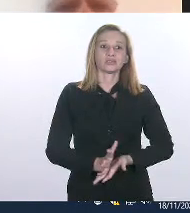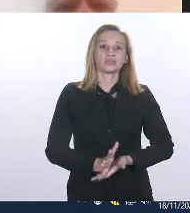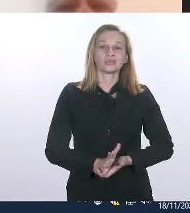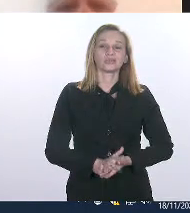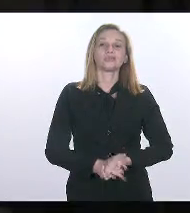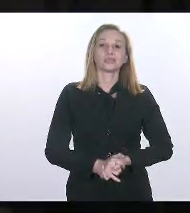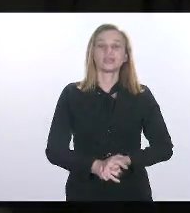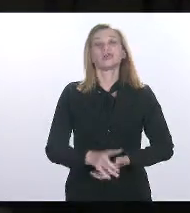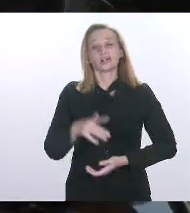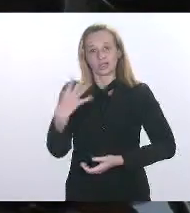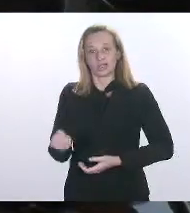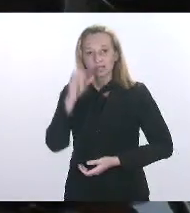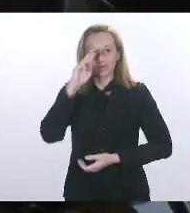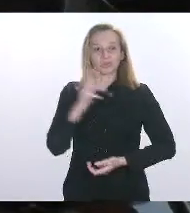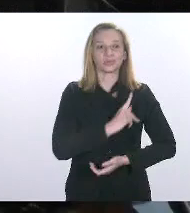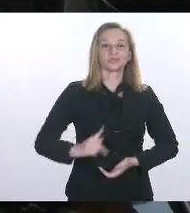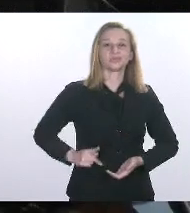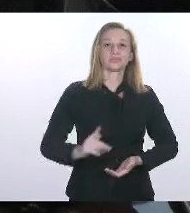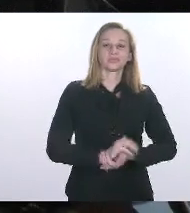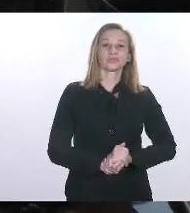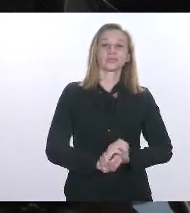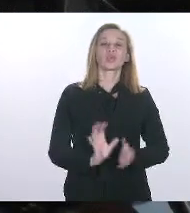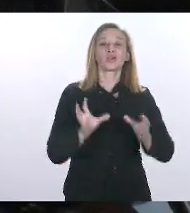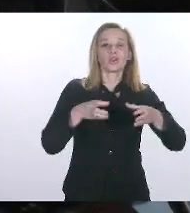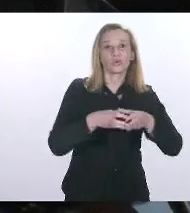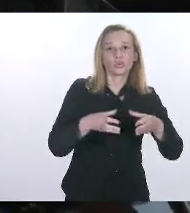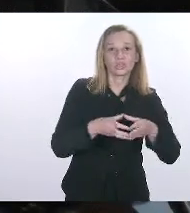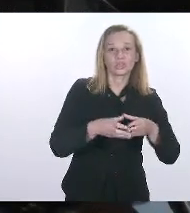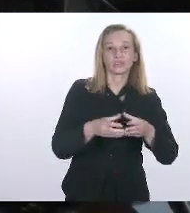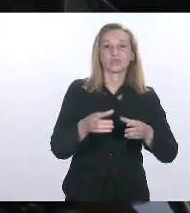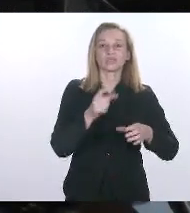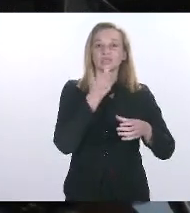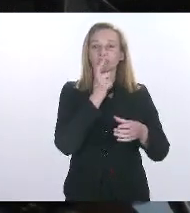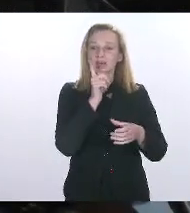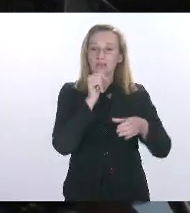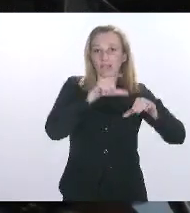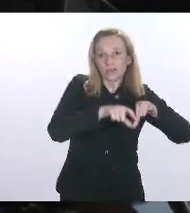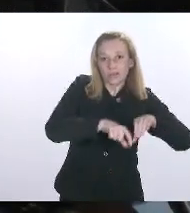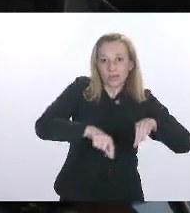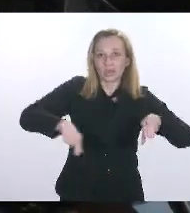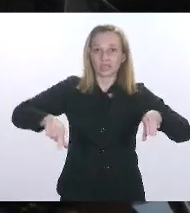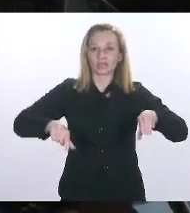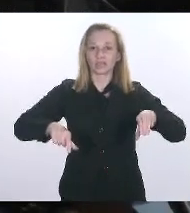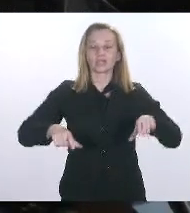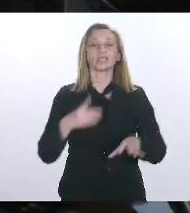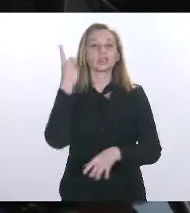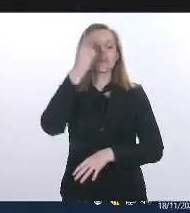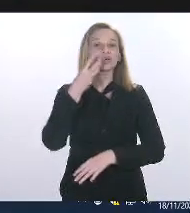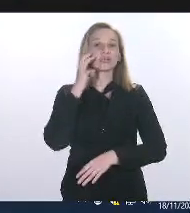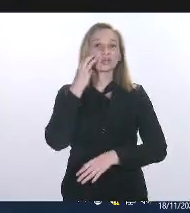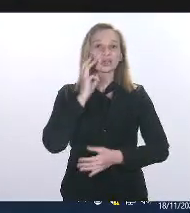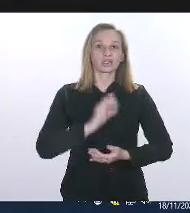Favorável, presidente. Pela Comissão de Saneamento Ambiental, deputado Valdec Carneiro.